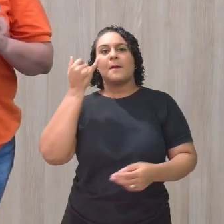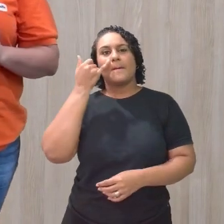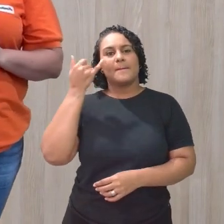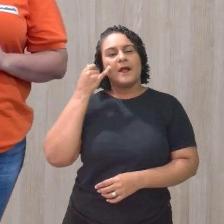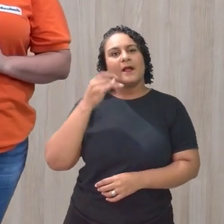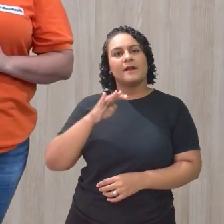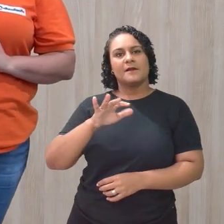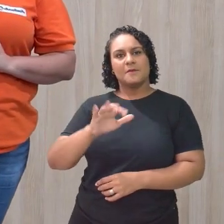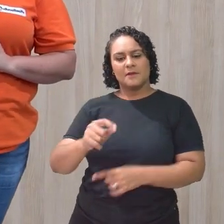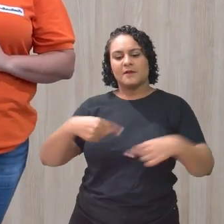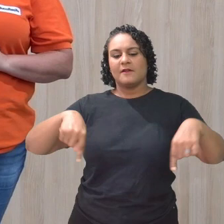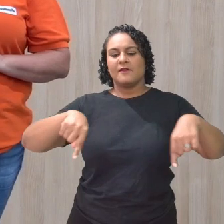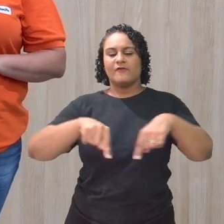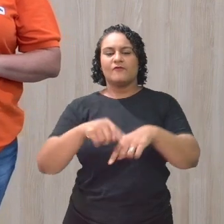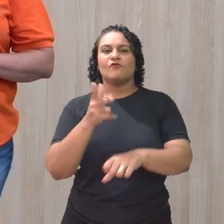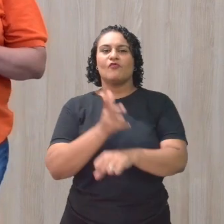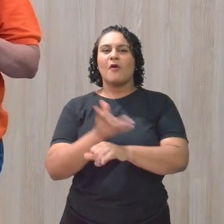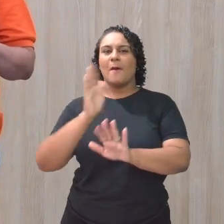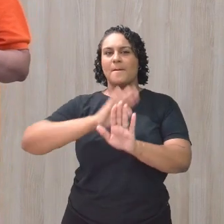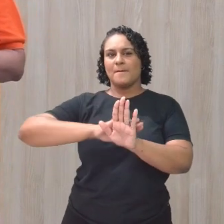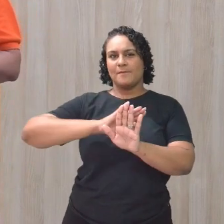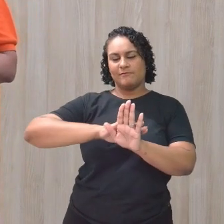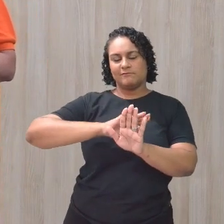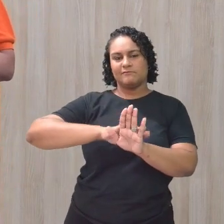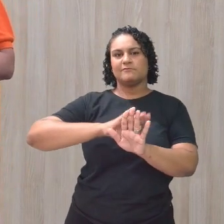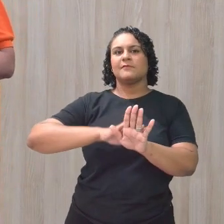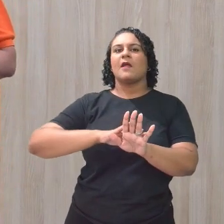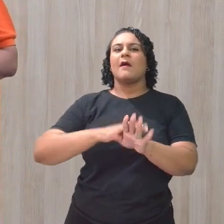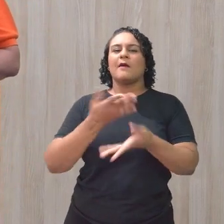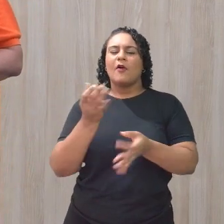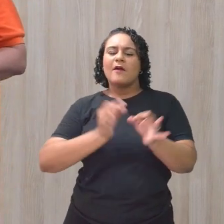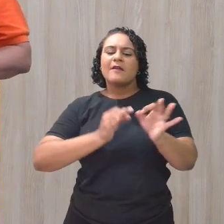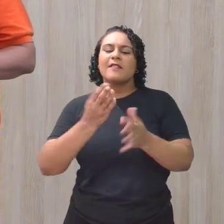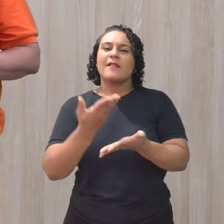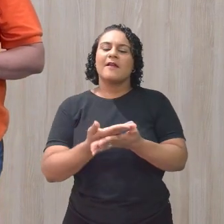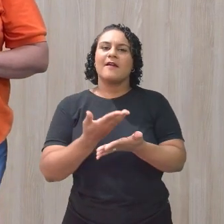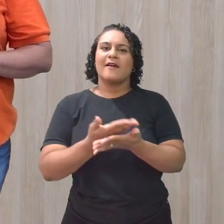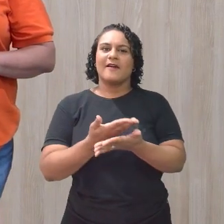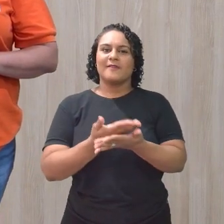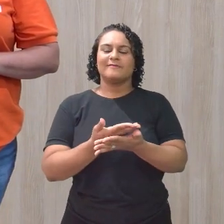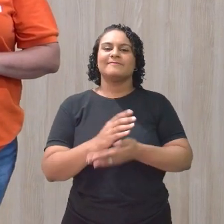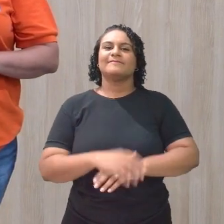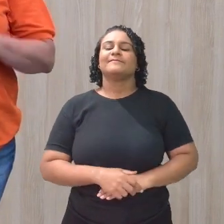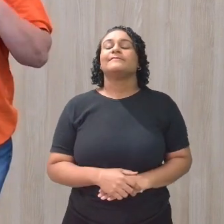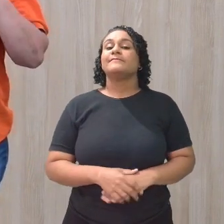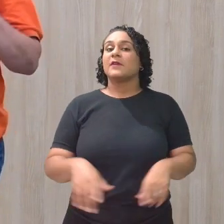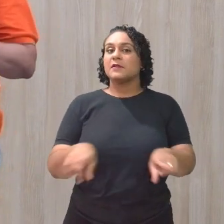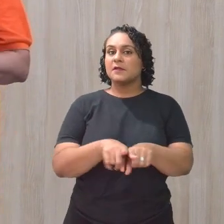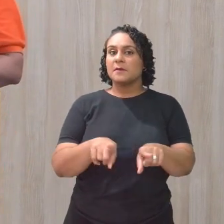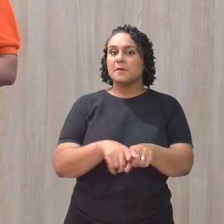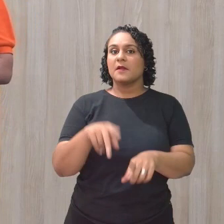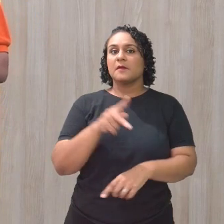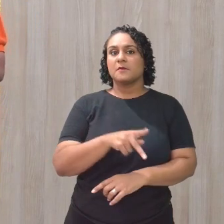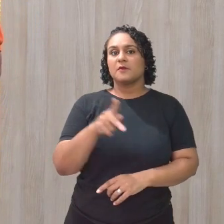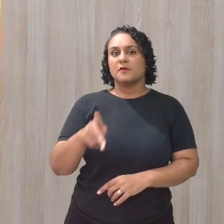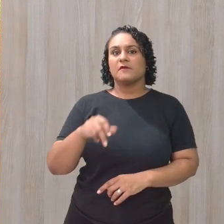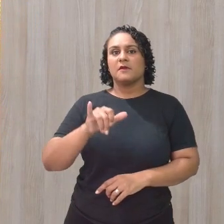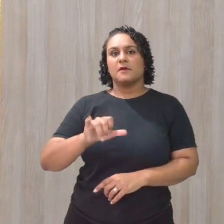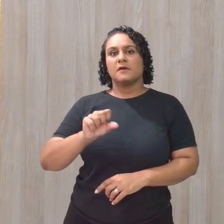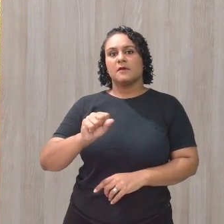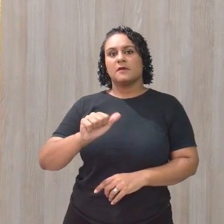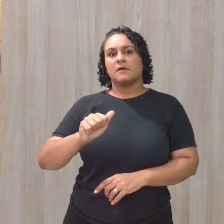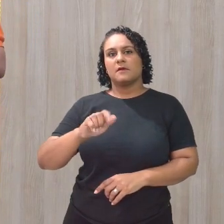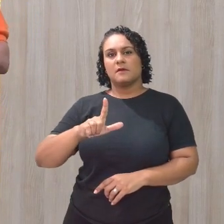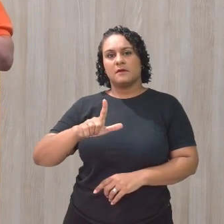aqui por trás dos bastidores, fazendo com que esta aula aconteça. E também a professora Isabel